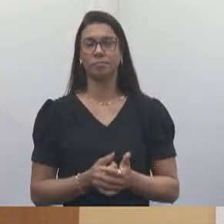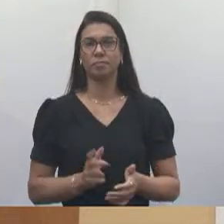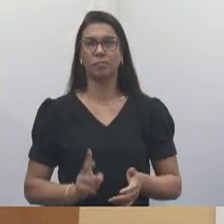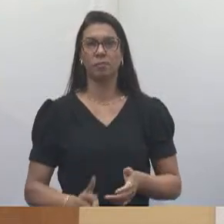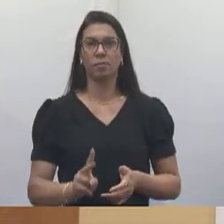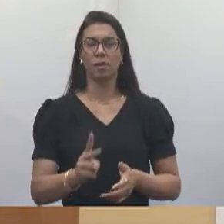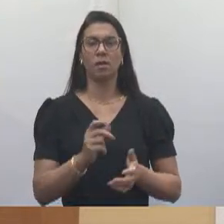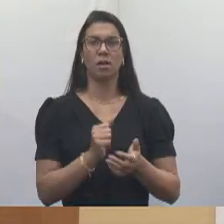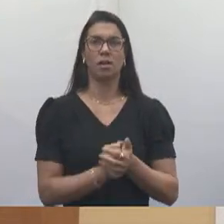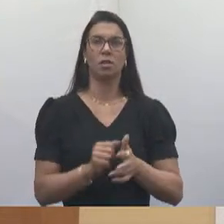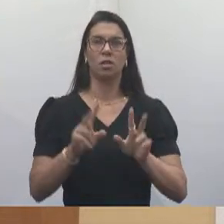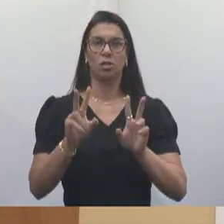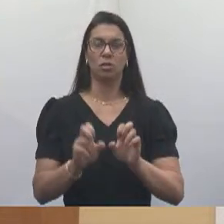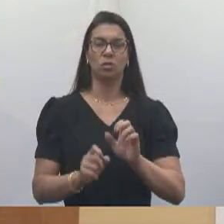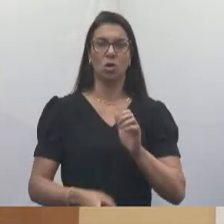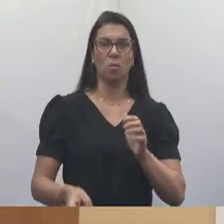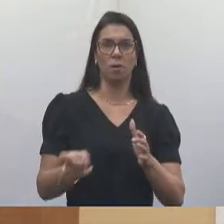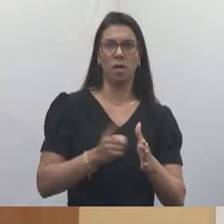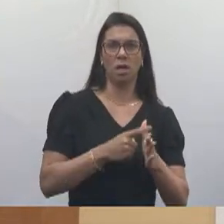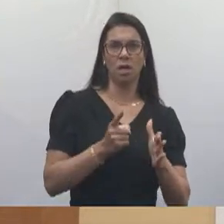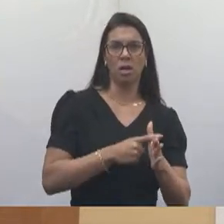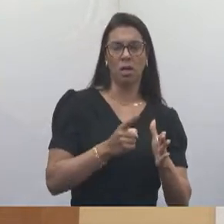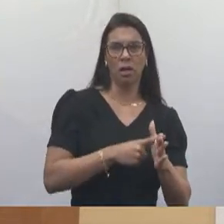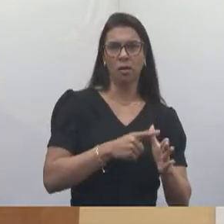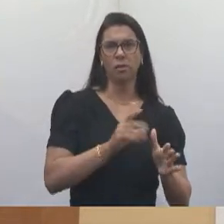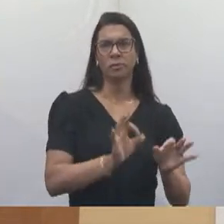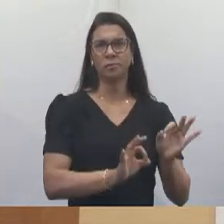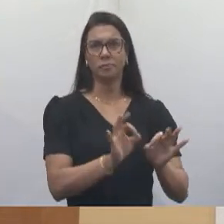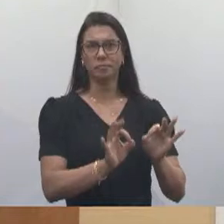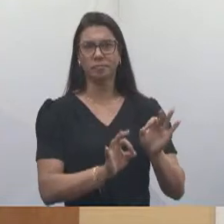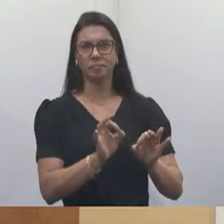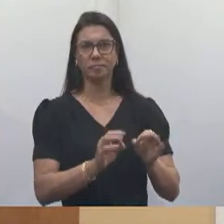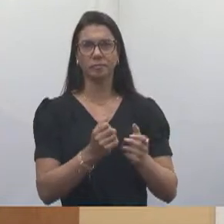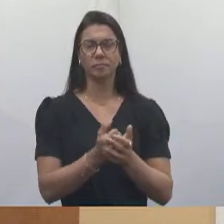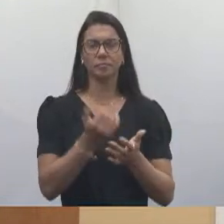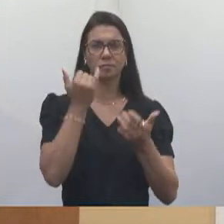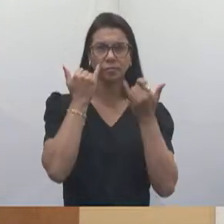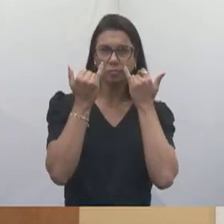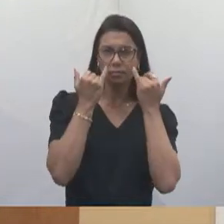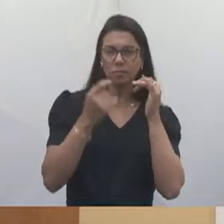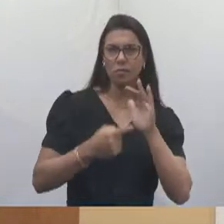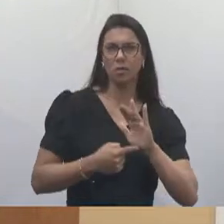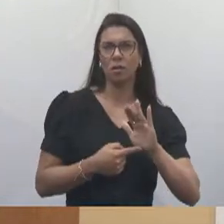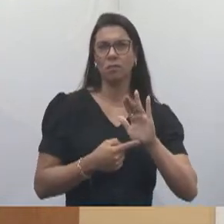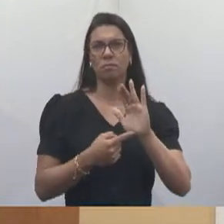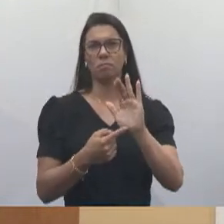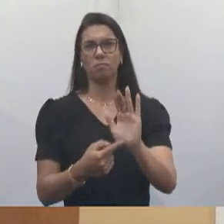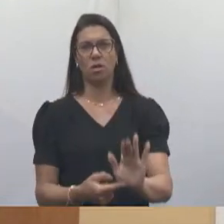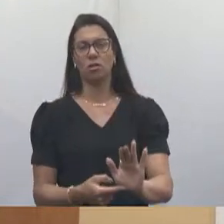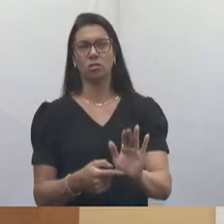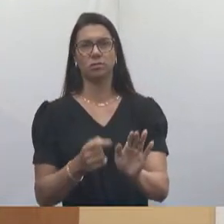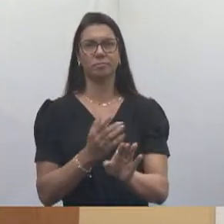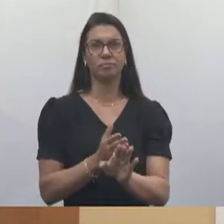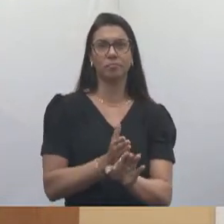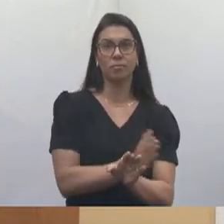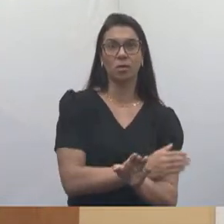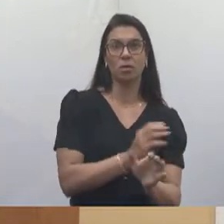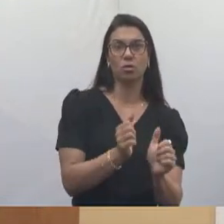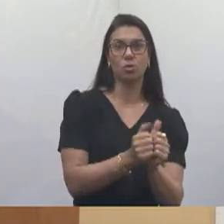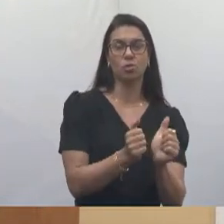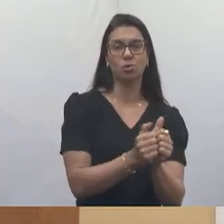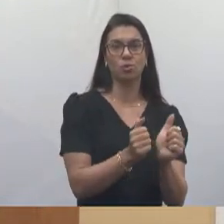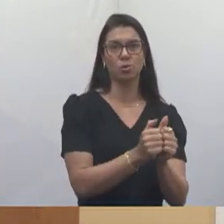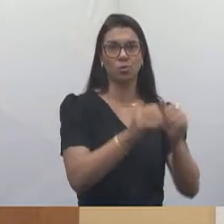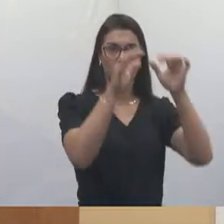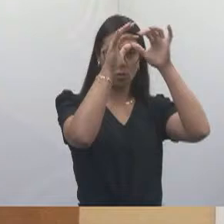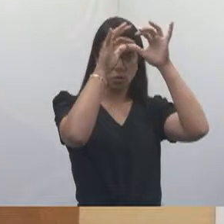No que se refere à dívida judicial, de acordo com informações prestadas pela origem e carreadas junto ao Tribunal de